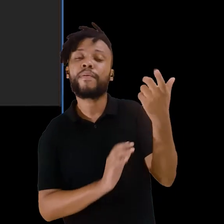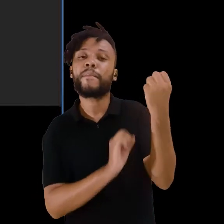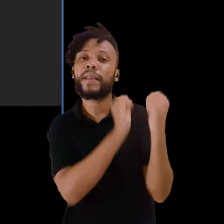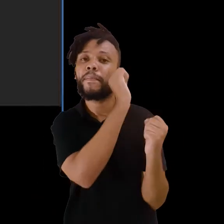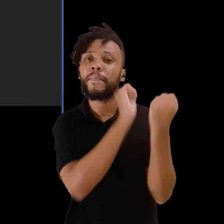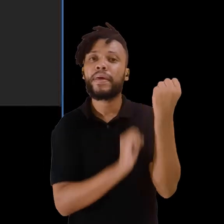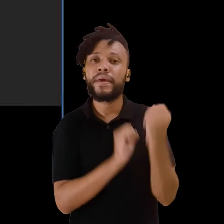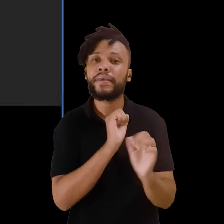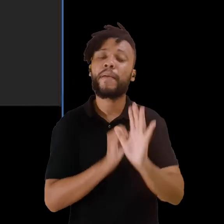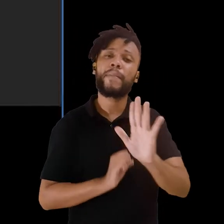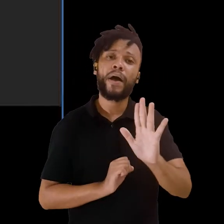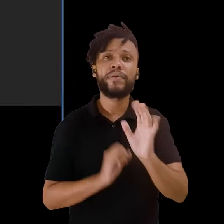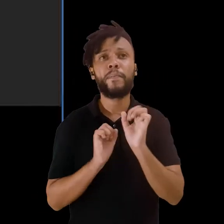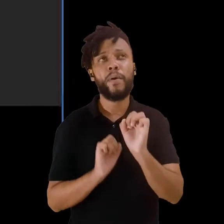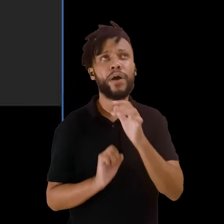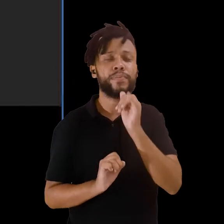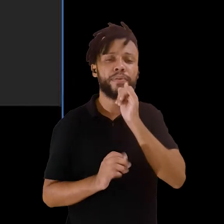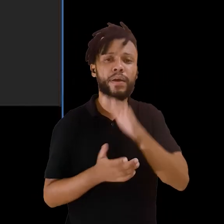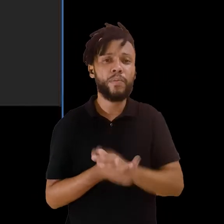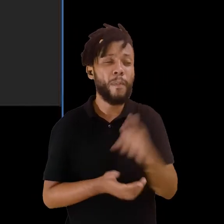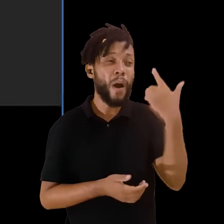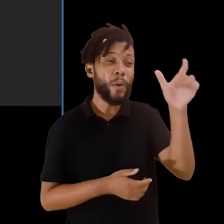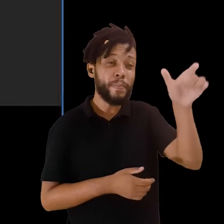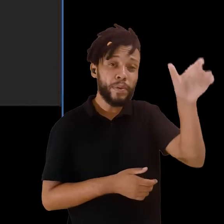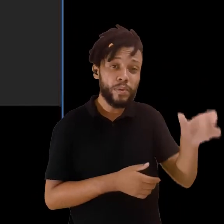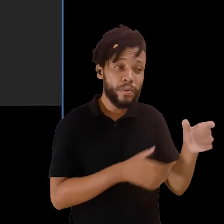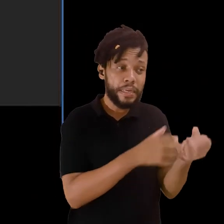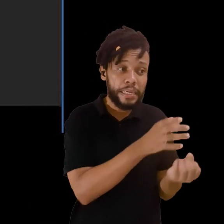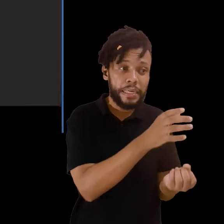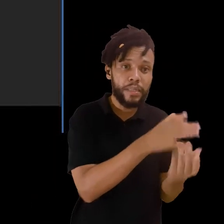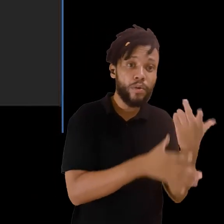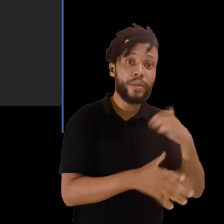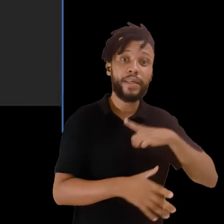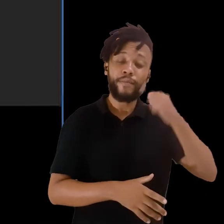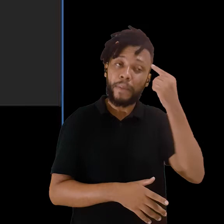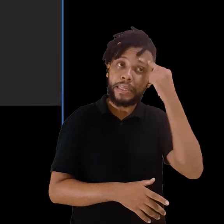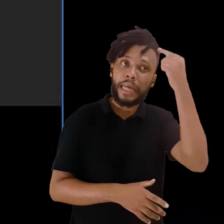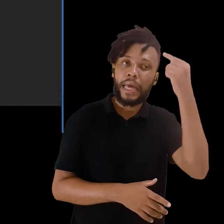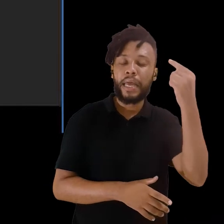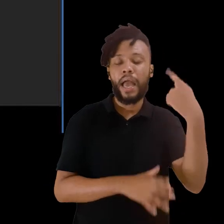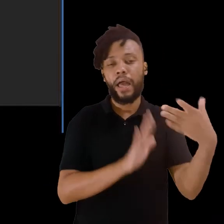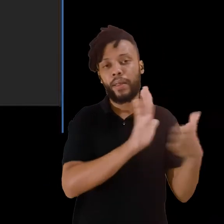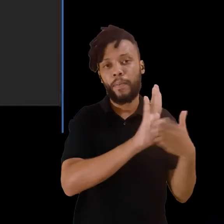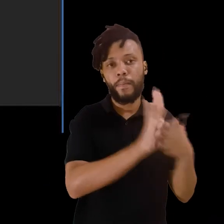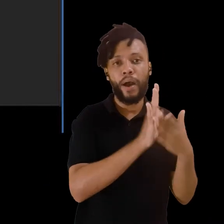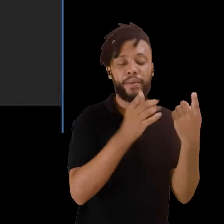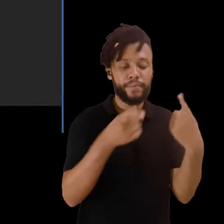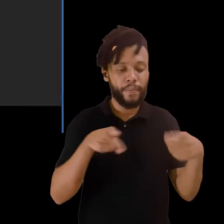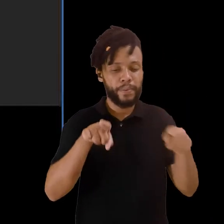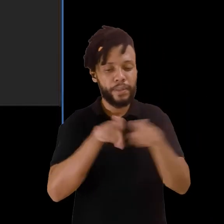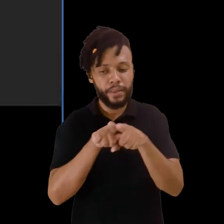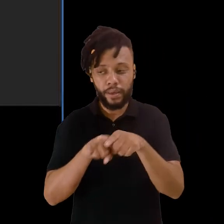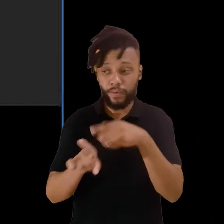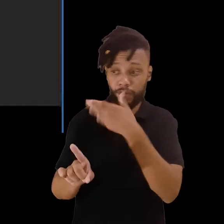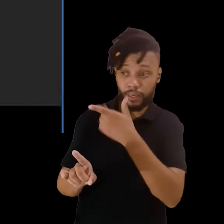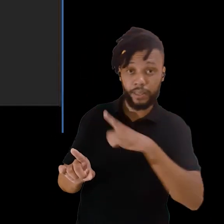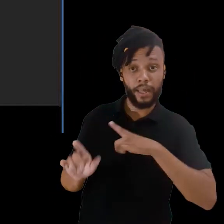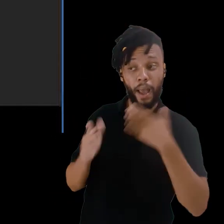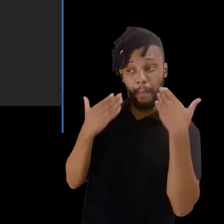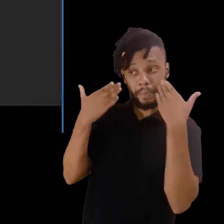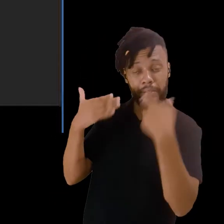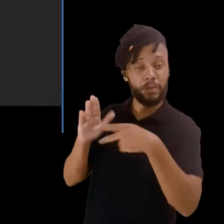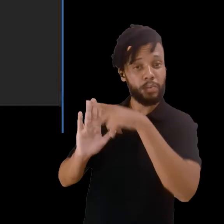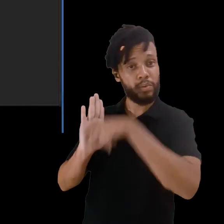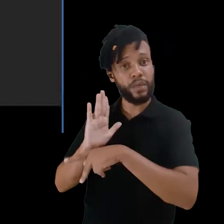caso. Mas você pode botar uma outra pessoa, né? A pessoa criou a proposta, fez uma parceria com você e está apresentando